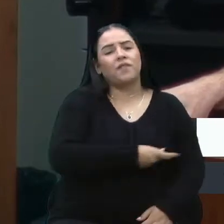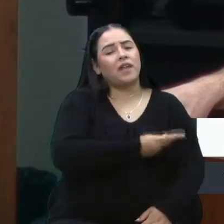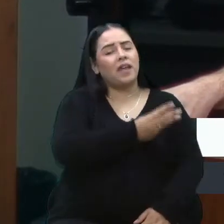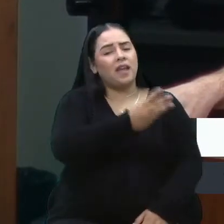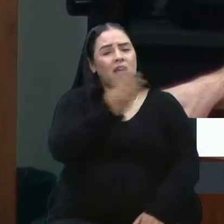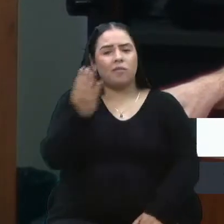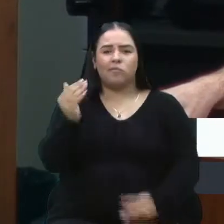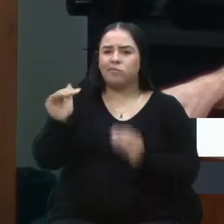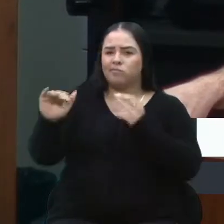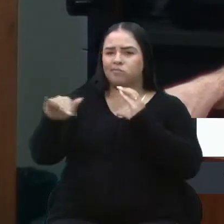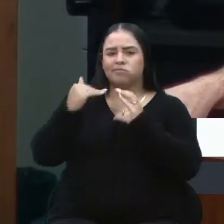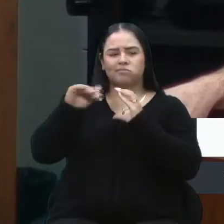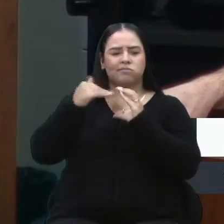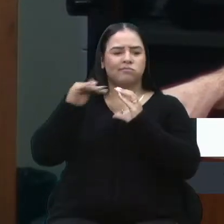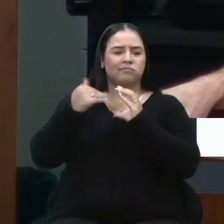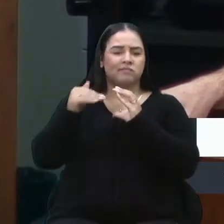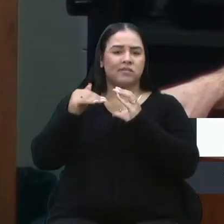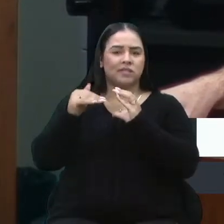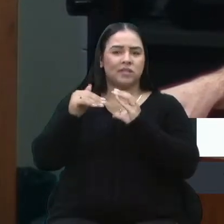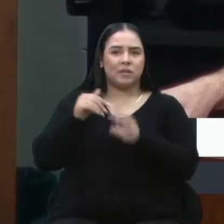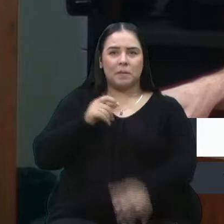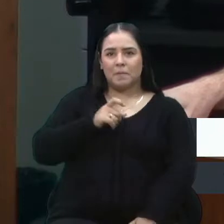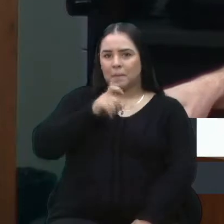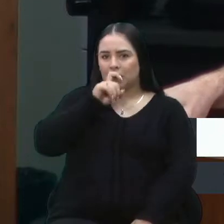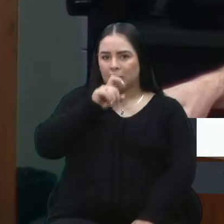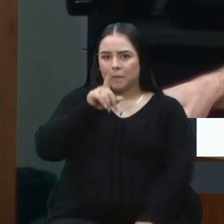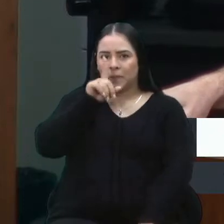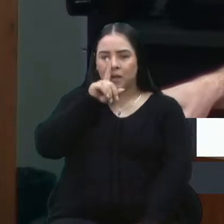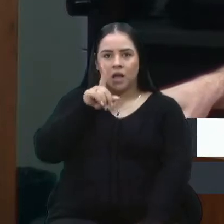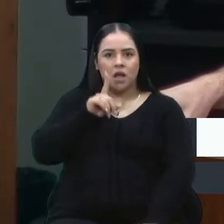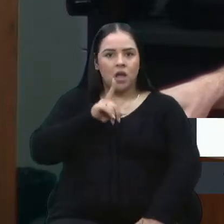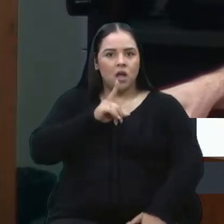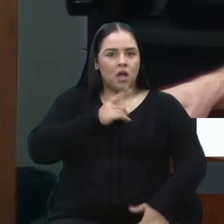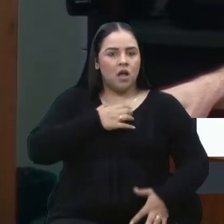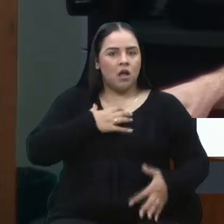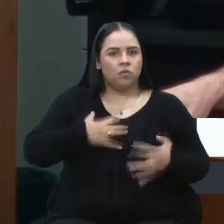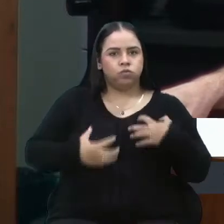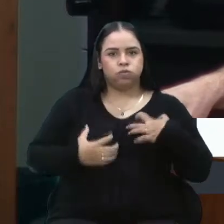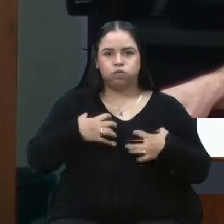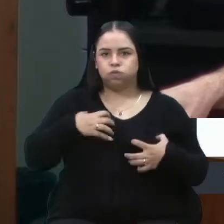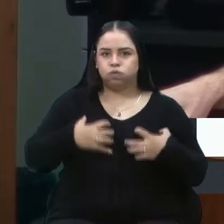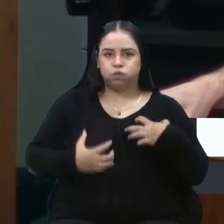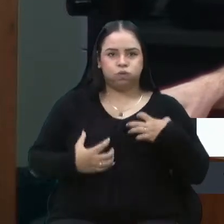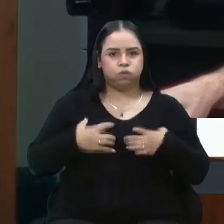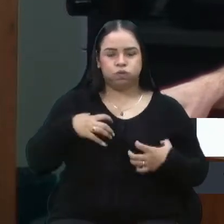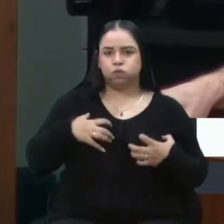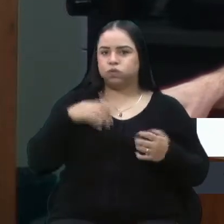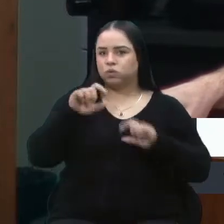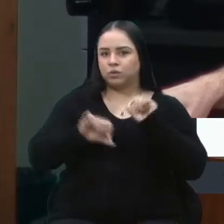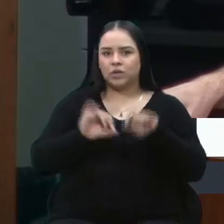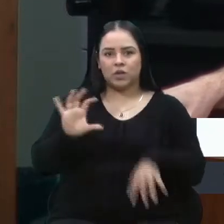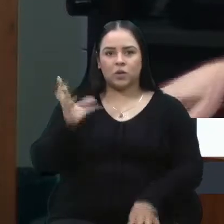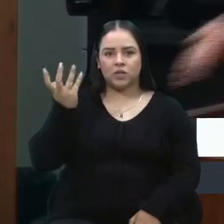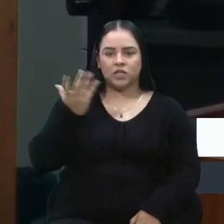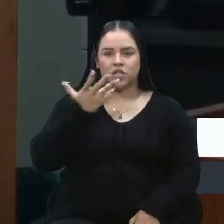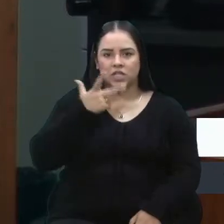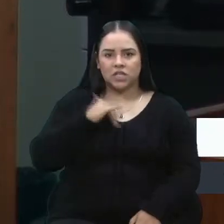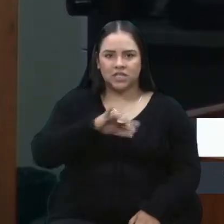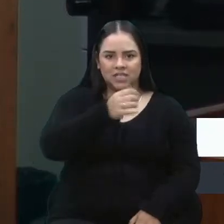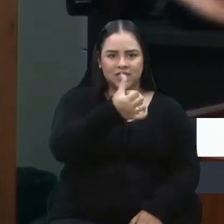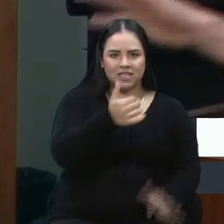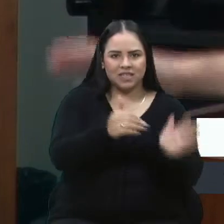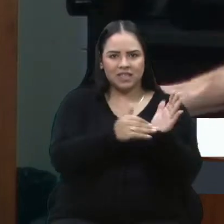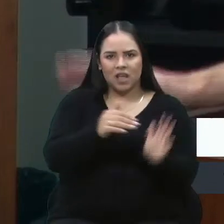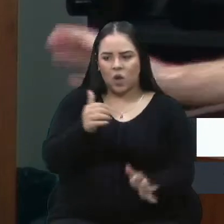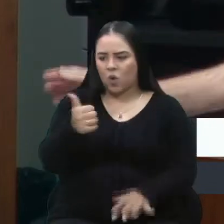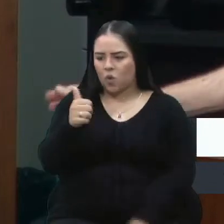de mensagens de paz completamente revoltados com a situação das crianças há 11 anos tenho certeza